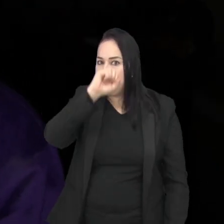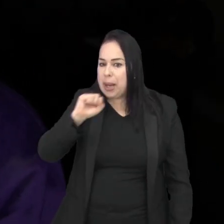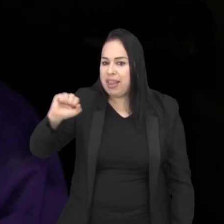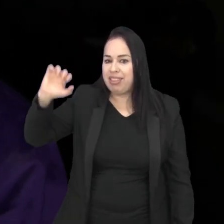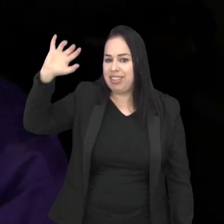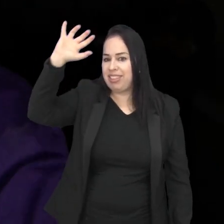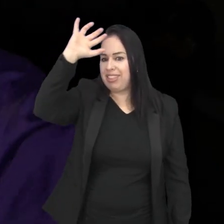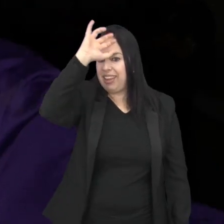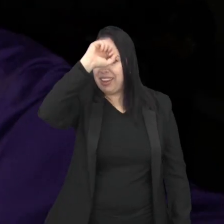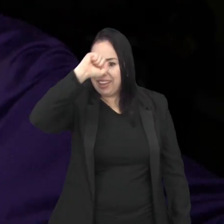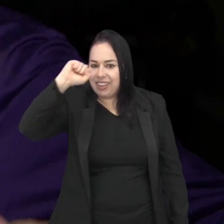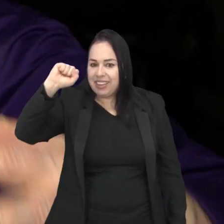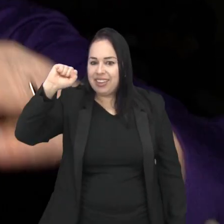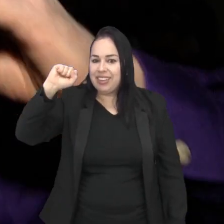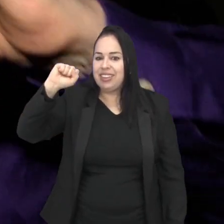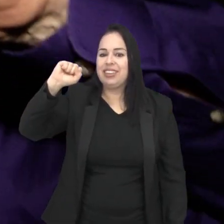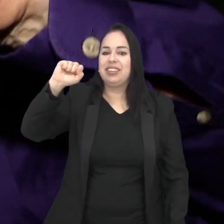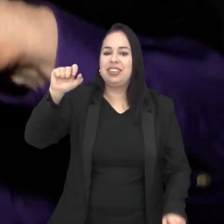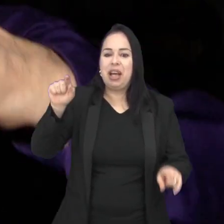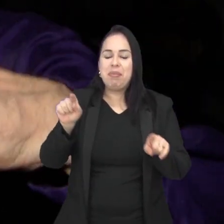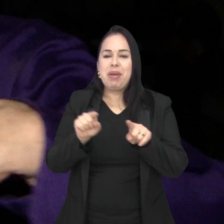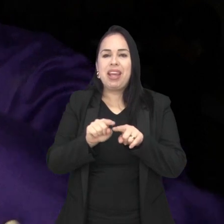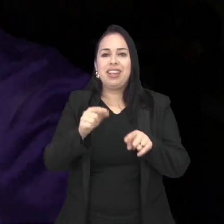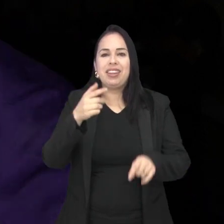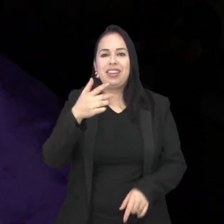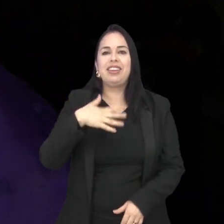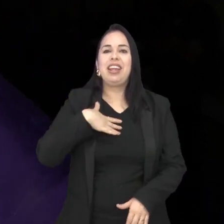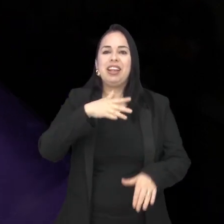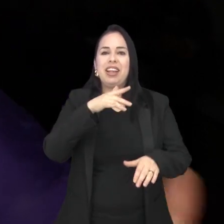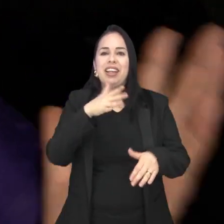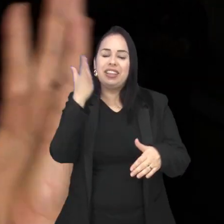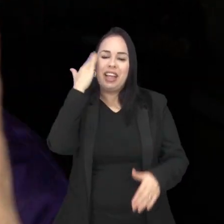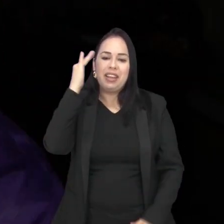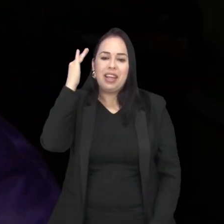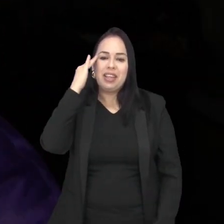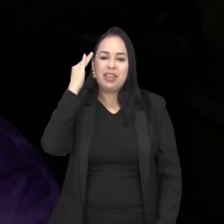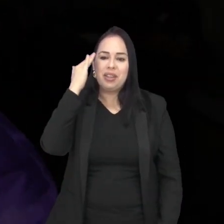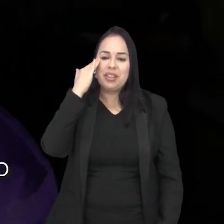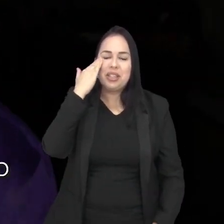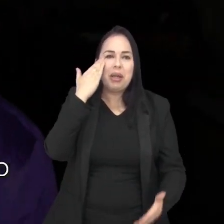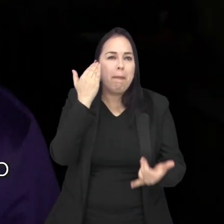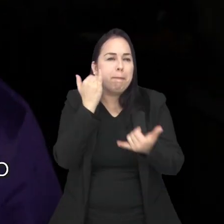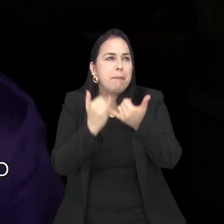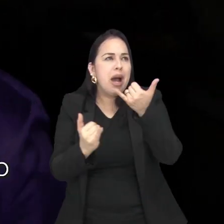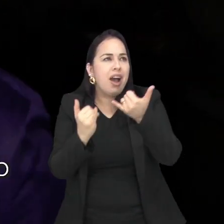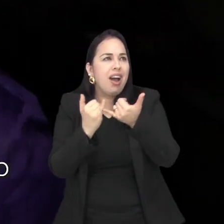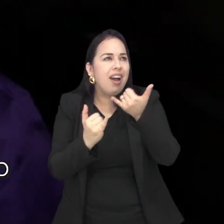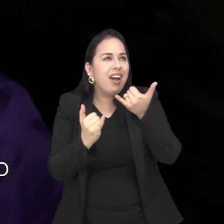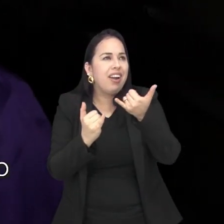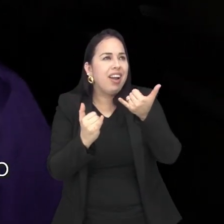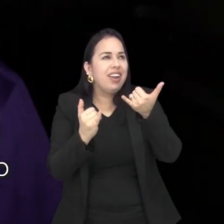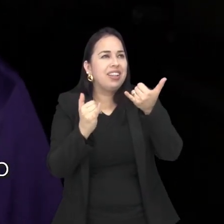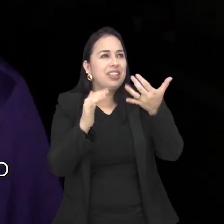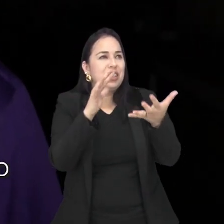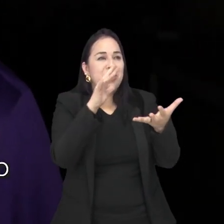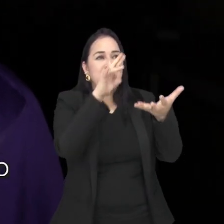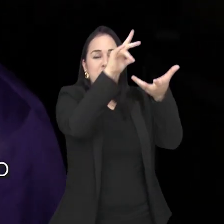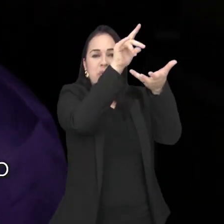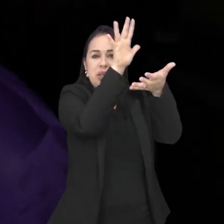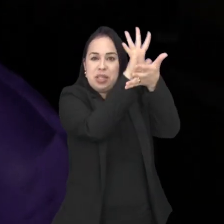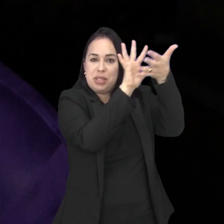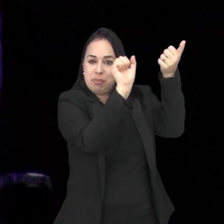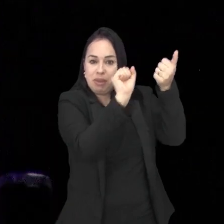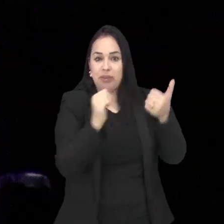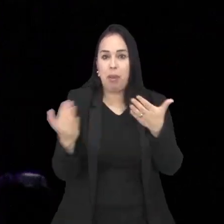dive, where you can actually float in the water and see everything around you. It's very similar to what it would be like in